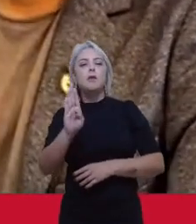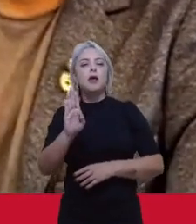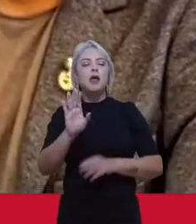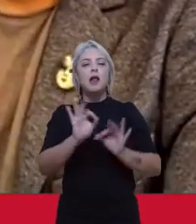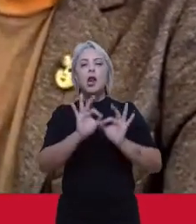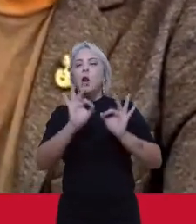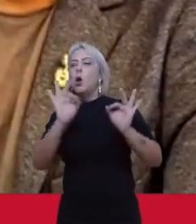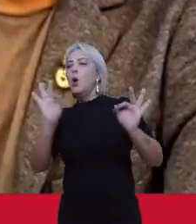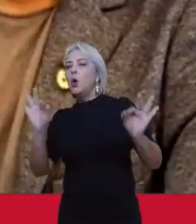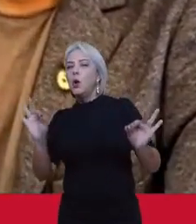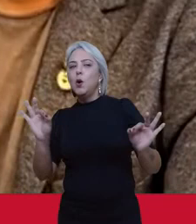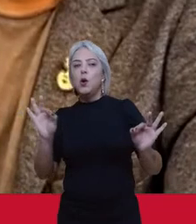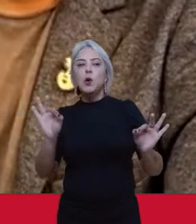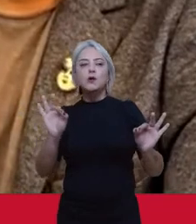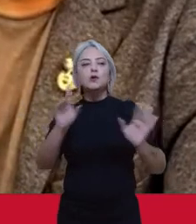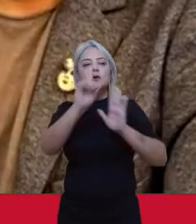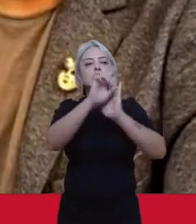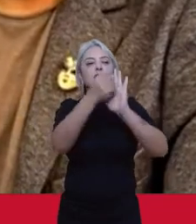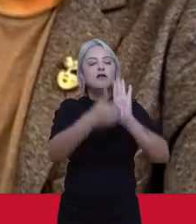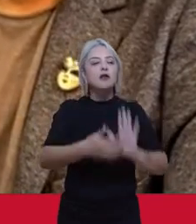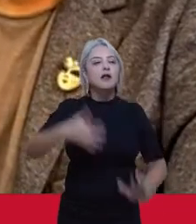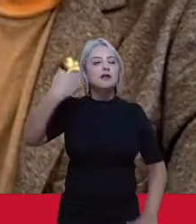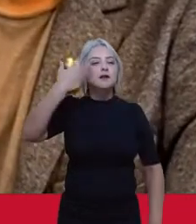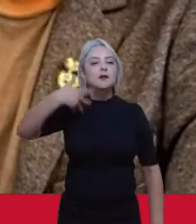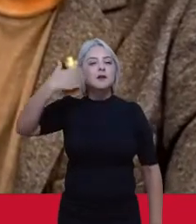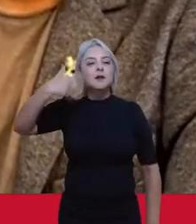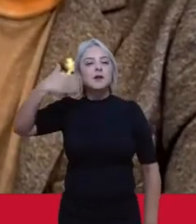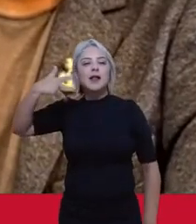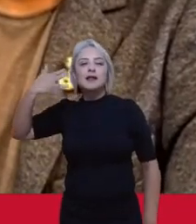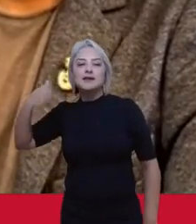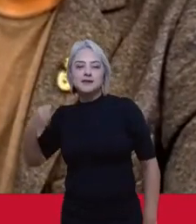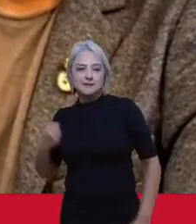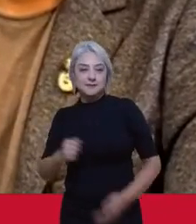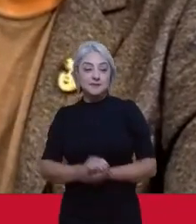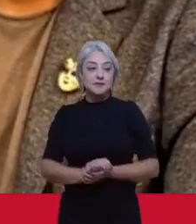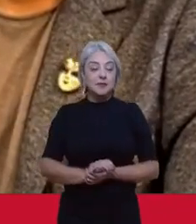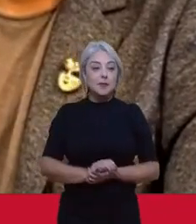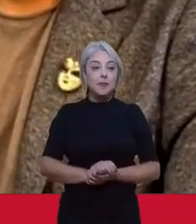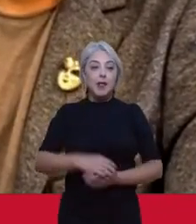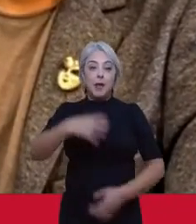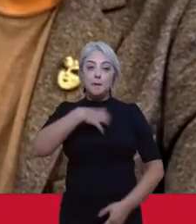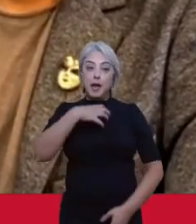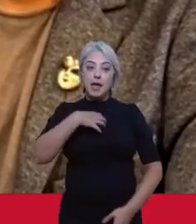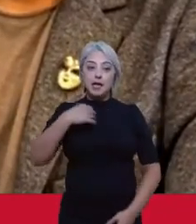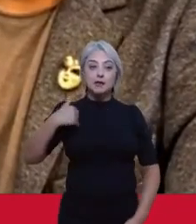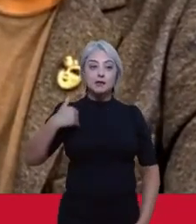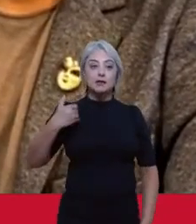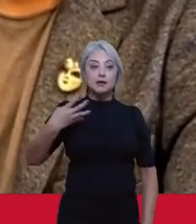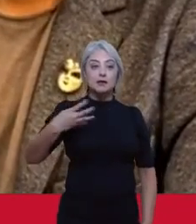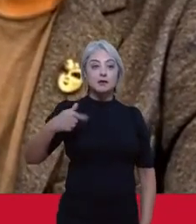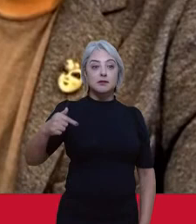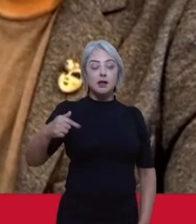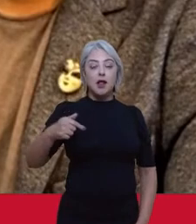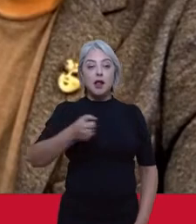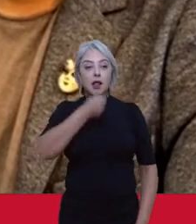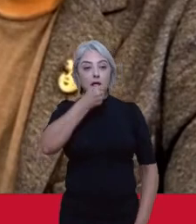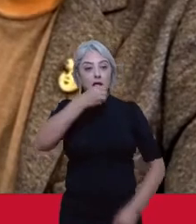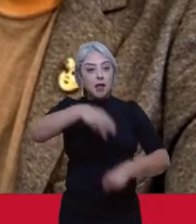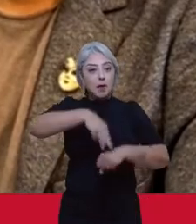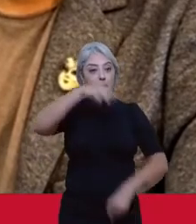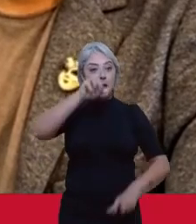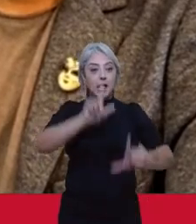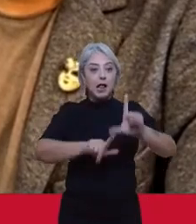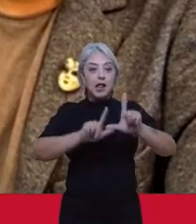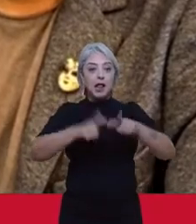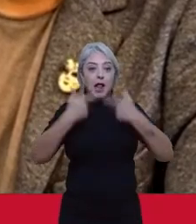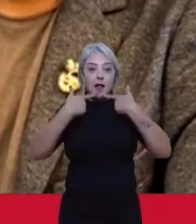que defina Jean Willis de Matos Santos. Baiano de 47 anos, jornalista, mestre em letras